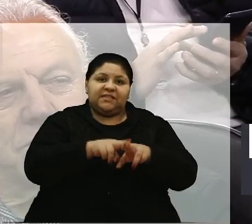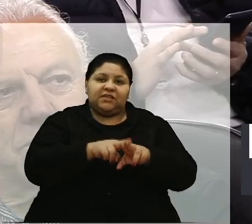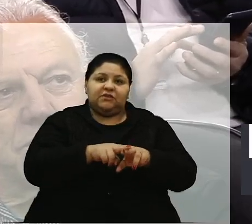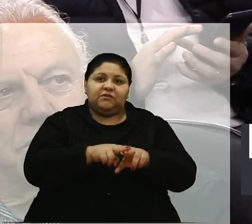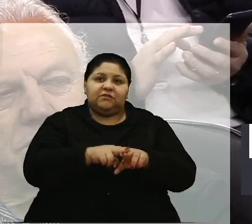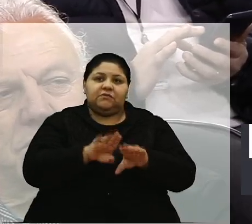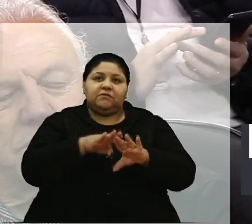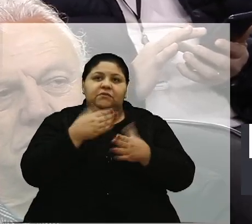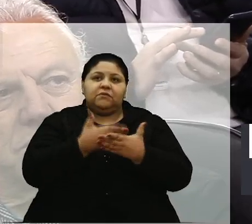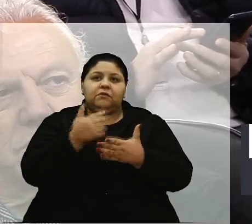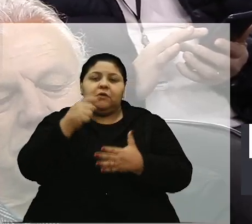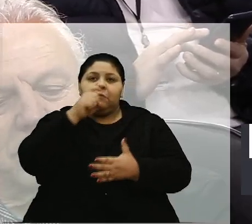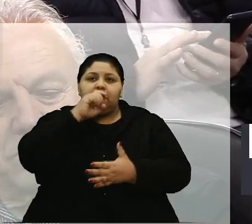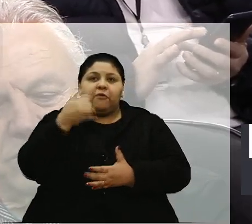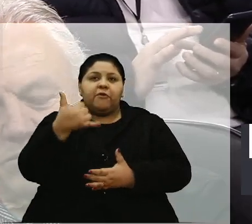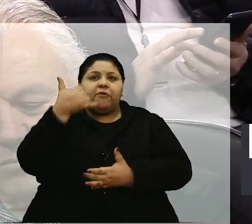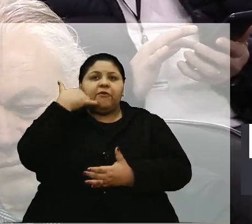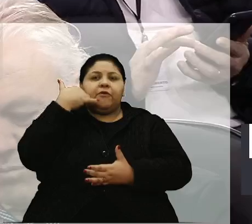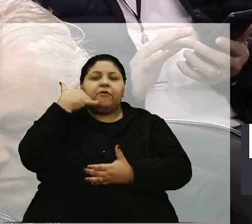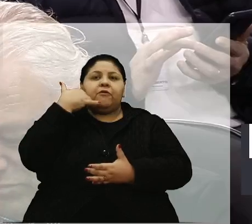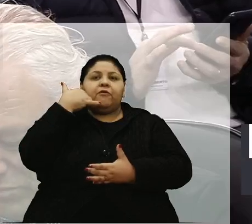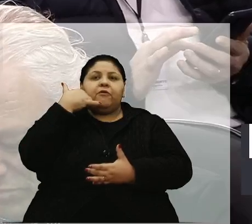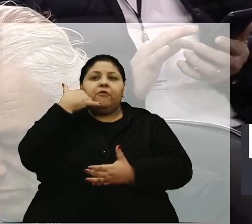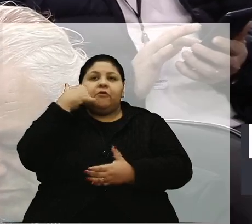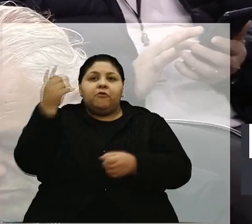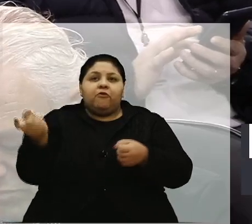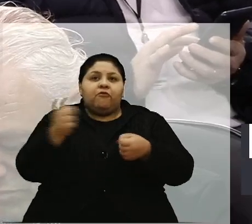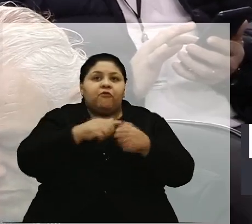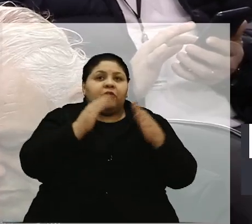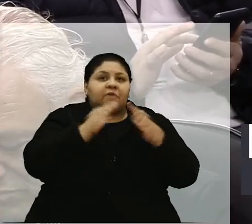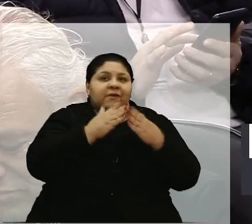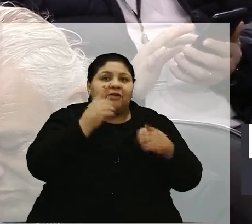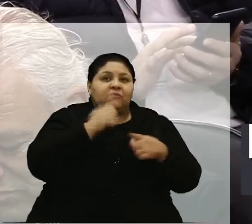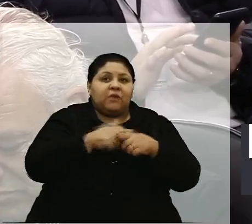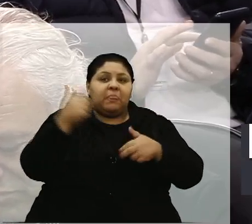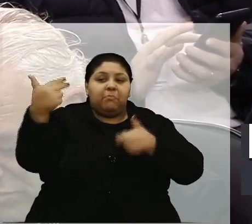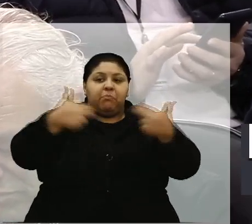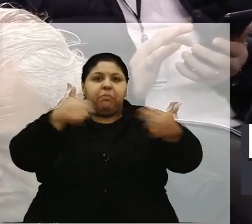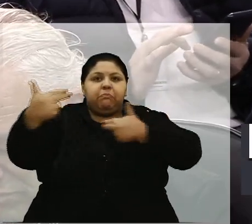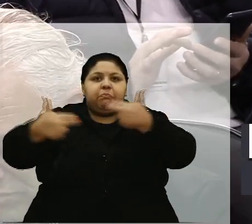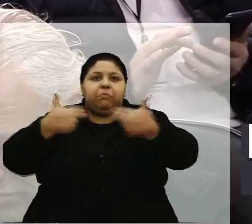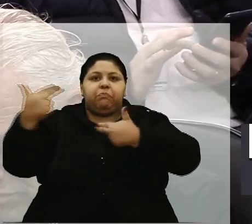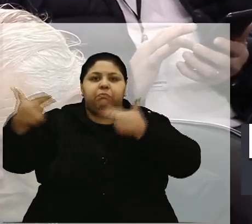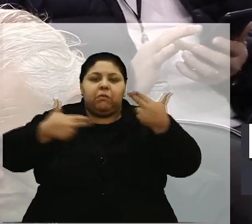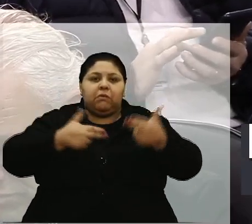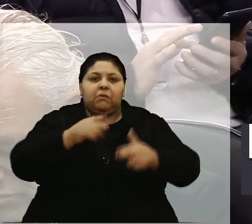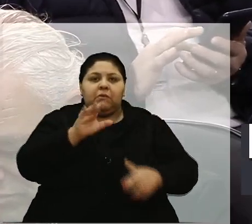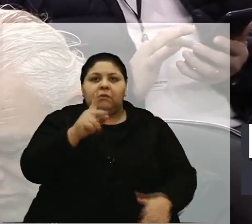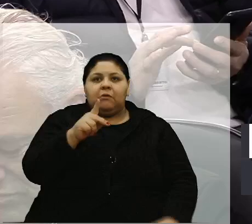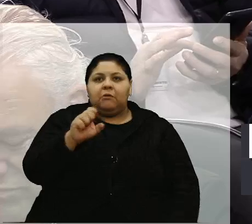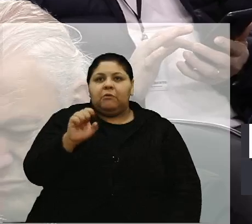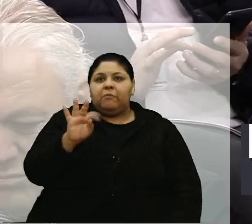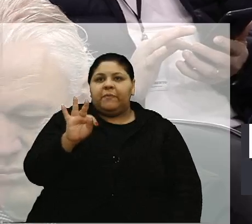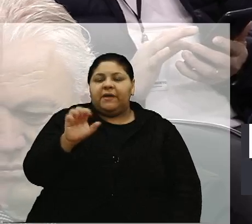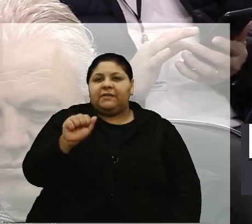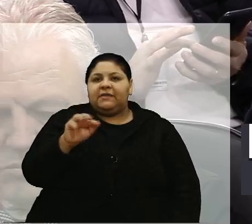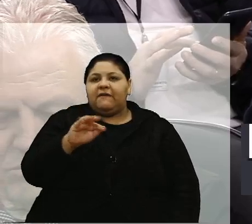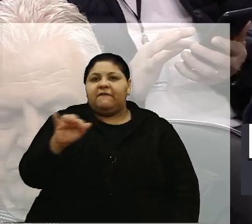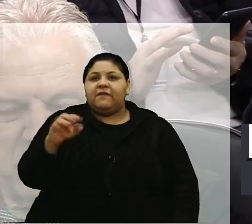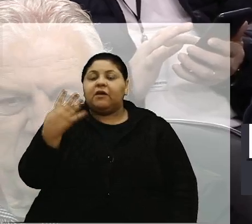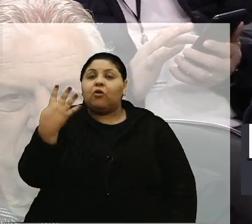ligou e disse: Rafa, onde é que tu tá? Eles não vêm para casa porque tá dando tiroteio aqui no PTF. 4 pessoas foram tiroteadas